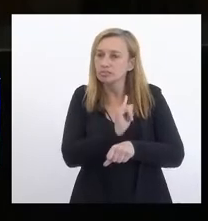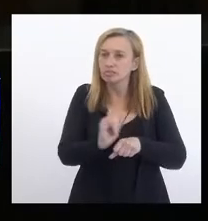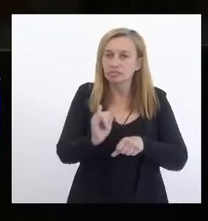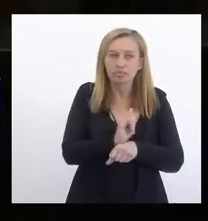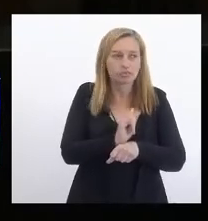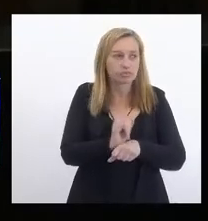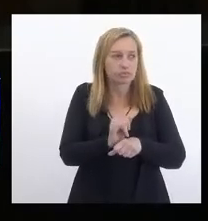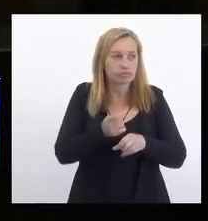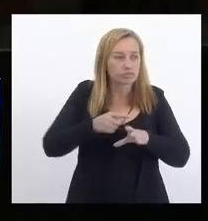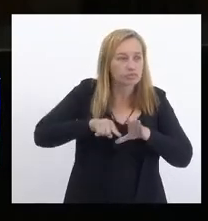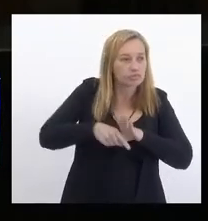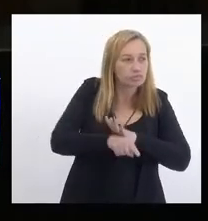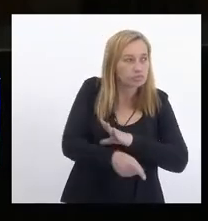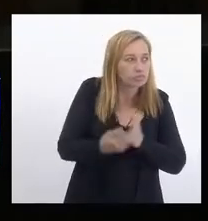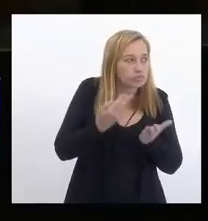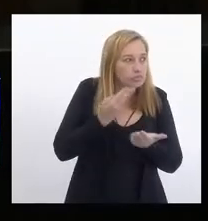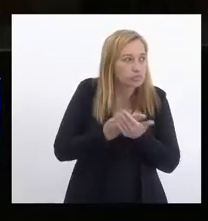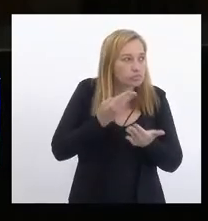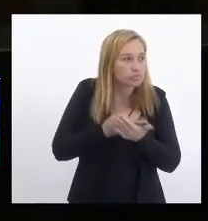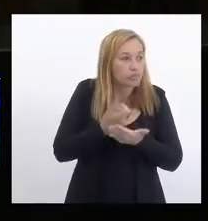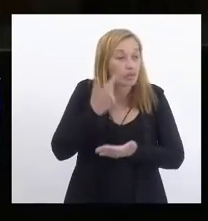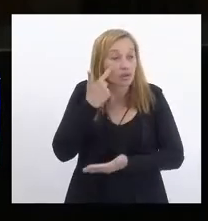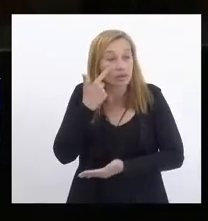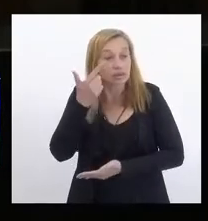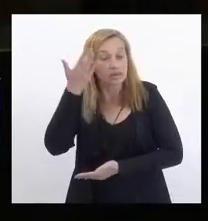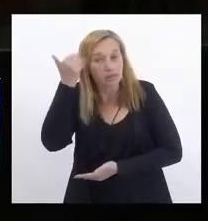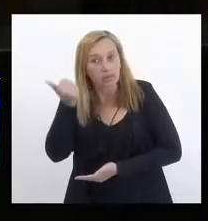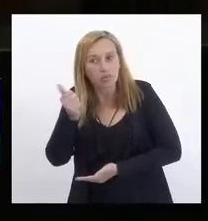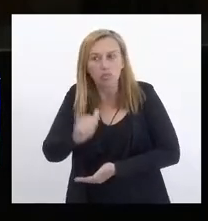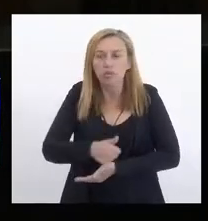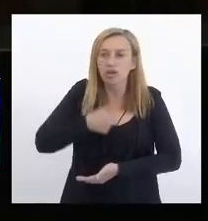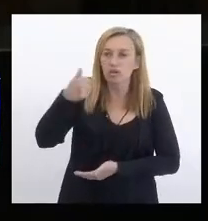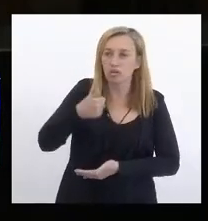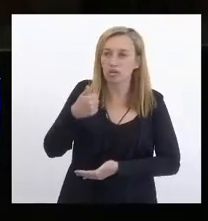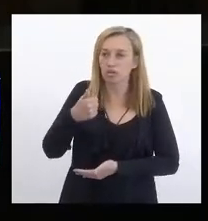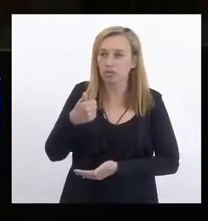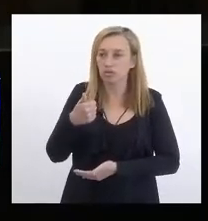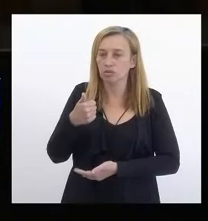sabermos as garantias, tanto